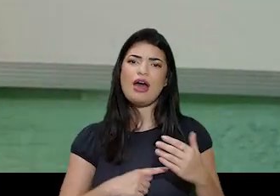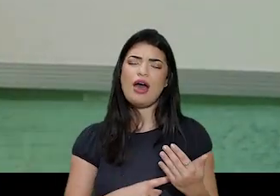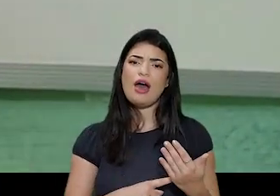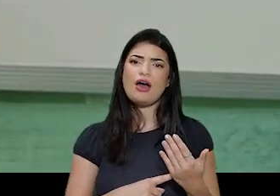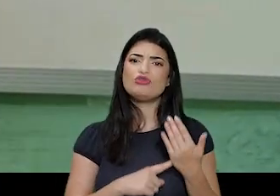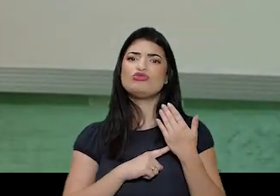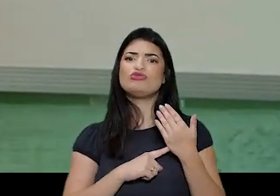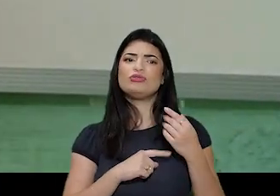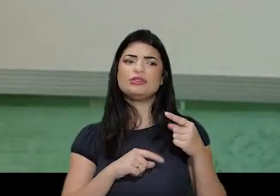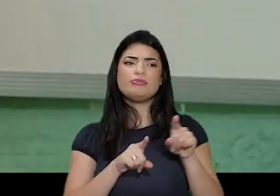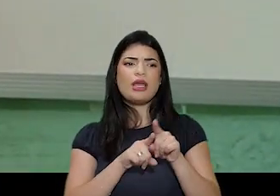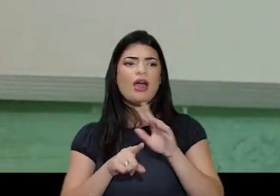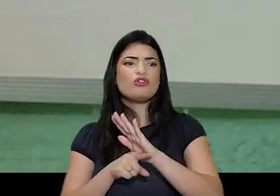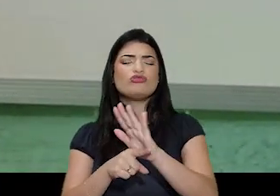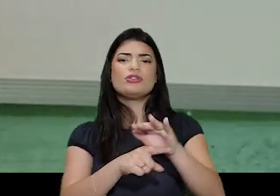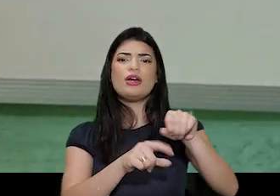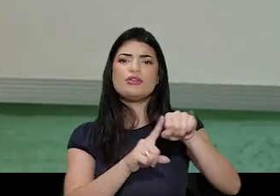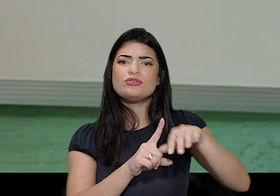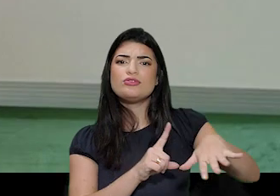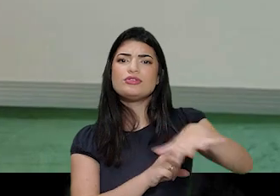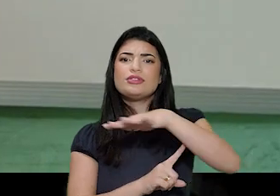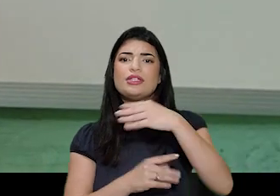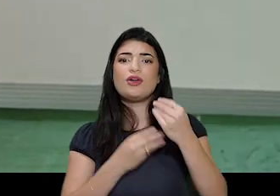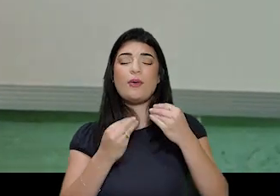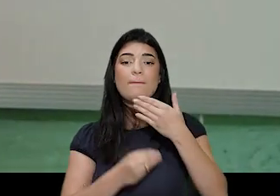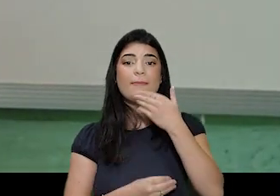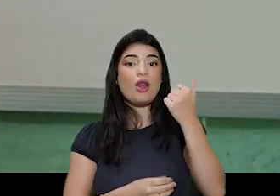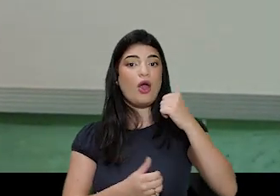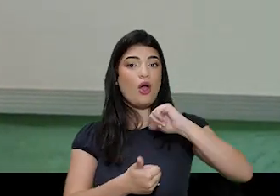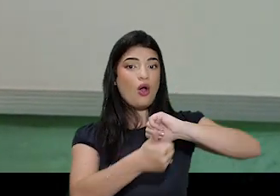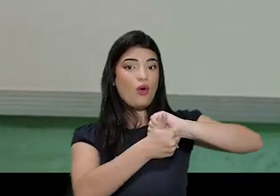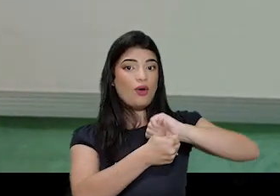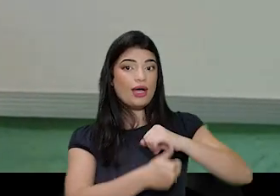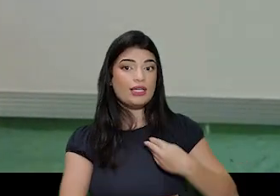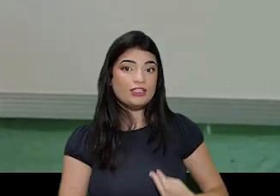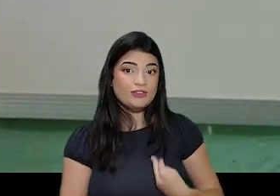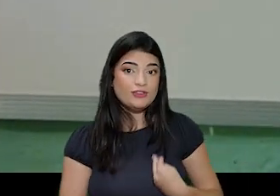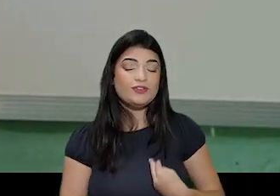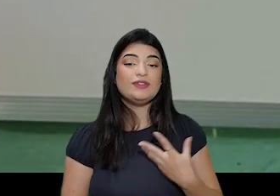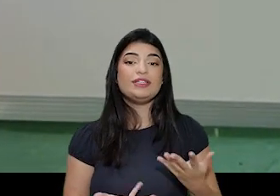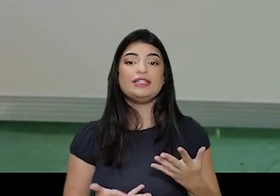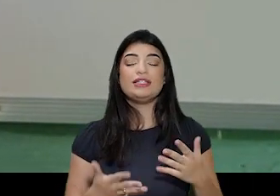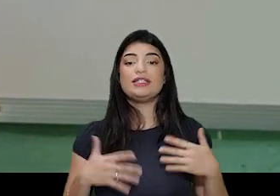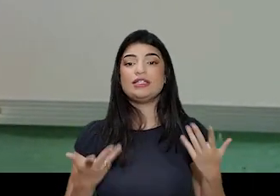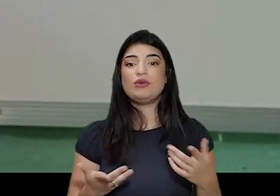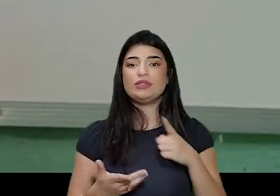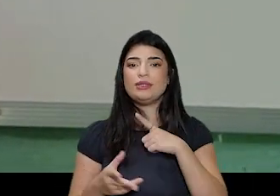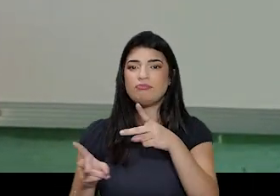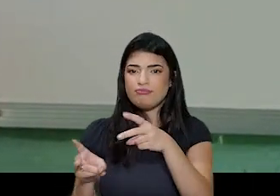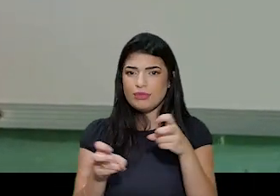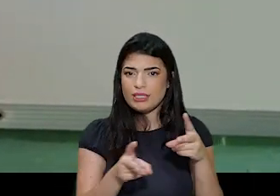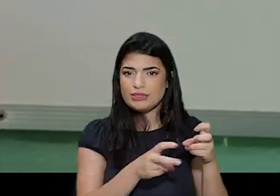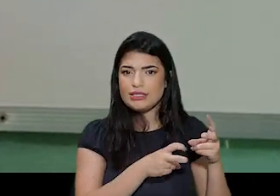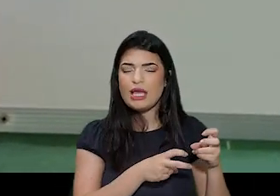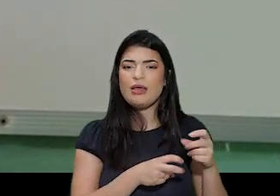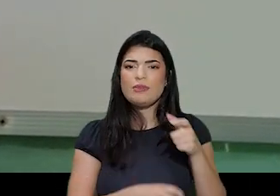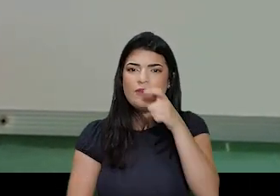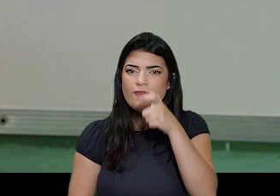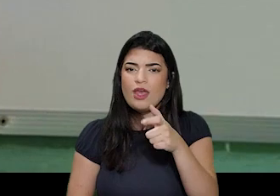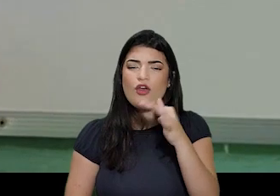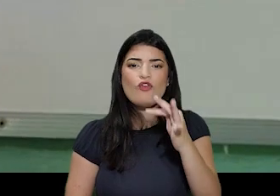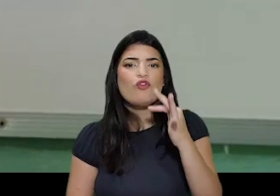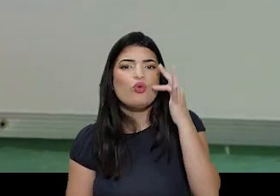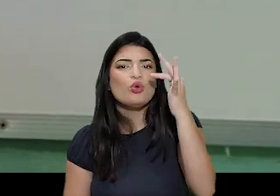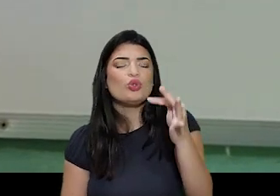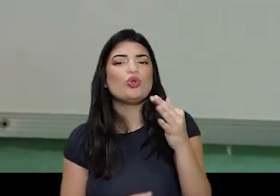até ajudá-los a ter uma ascensão social, ter uma qualidade de vida maior. Então, quando eles enxergam isso